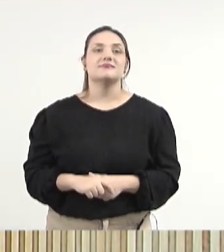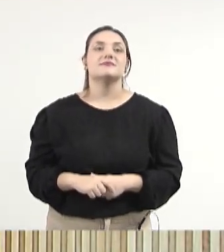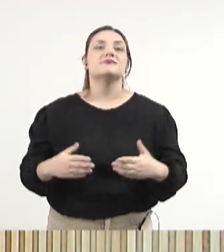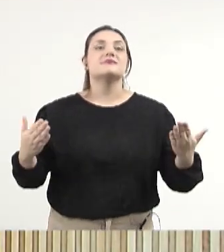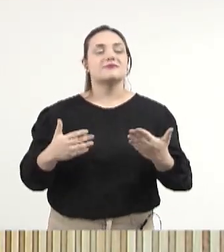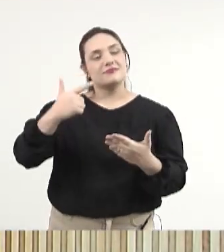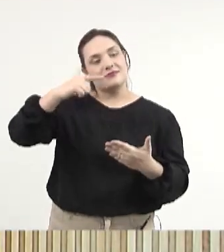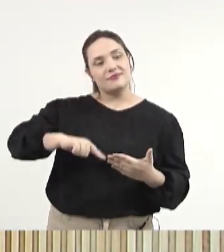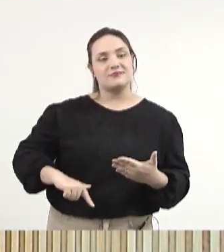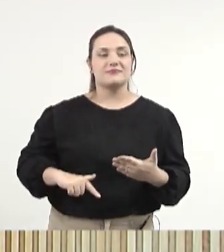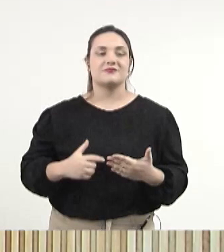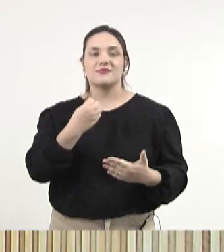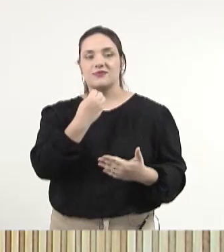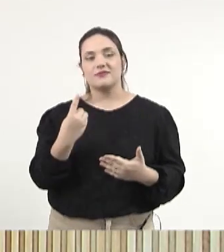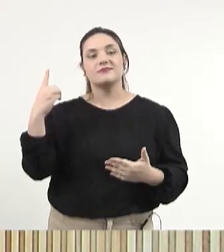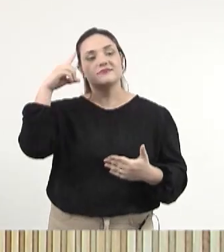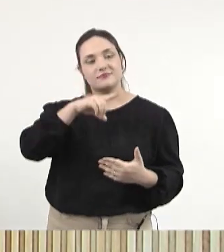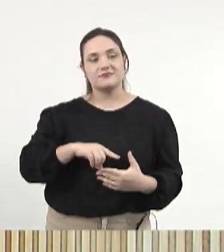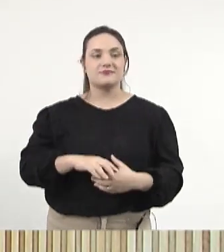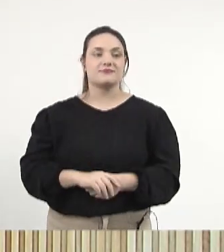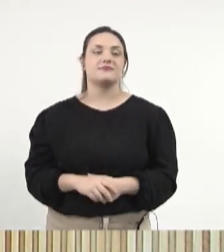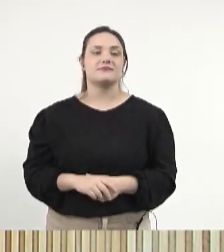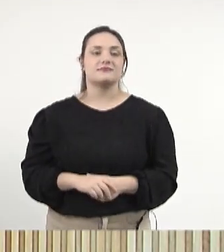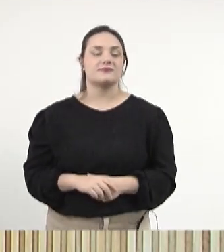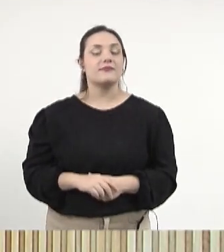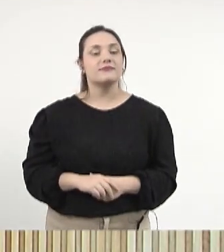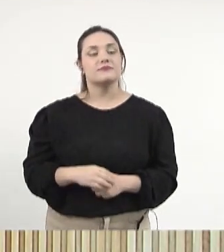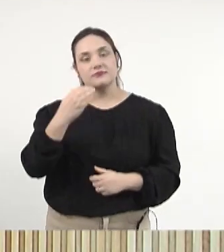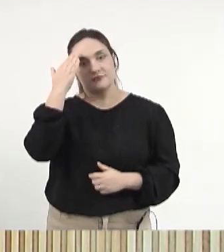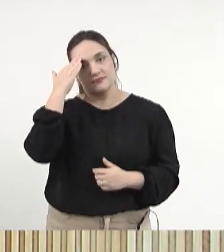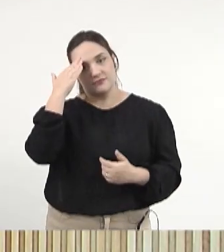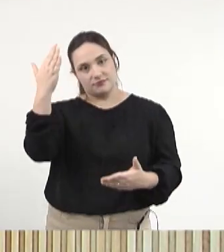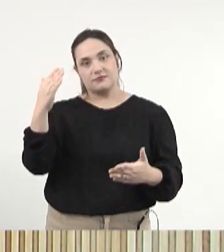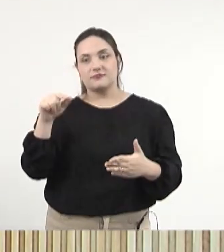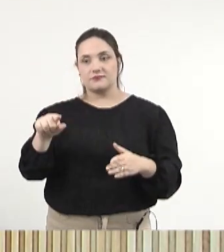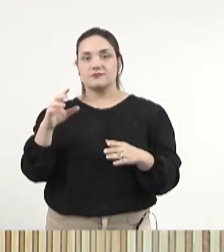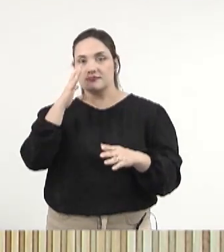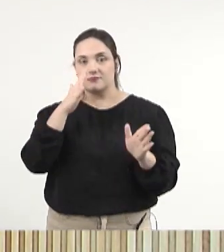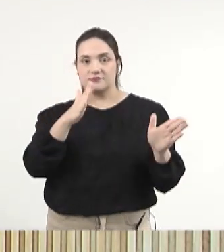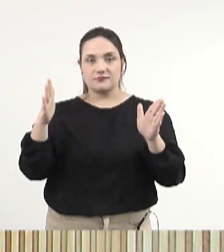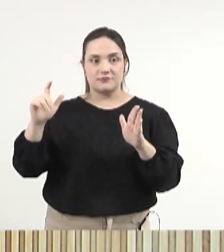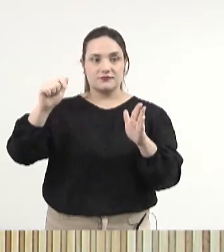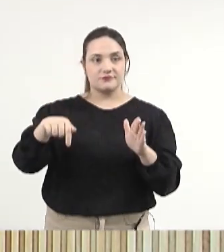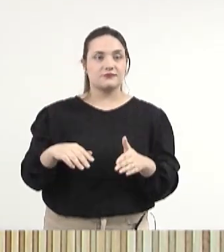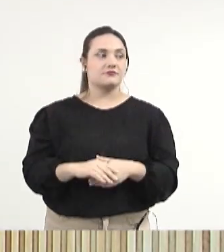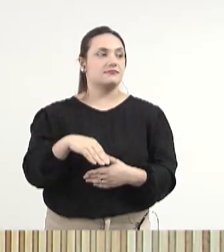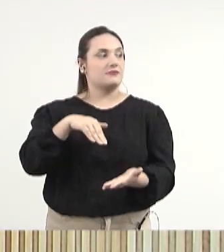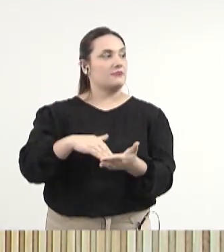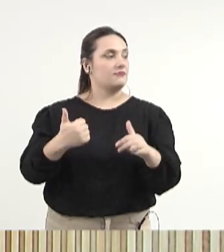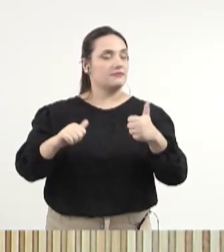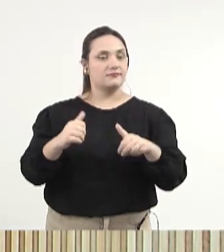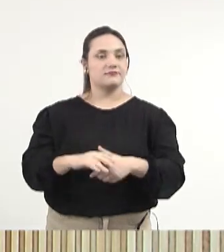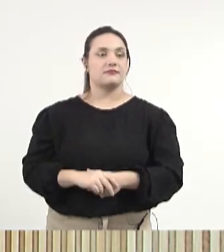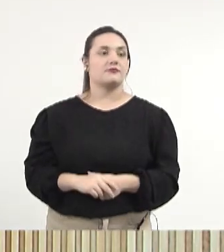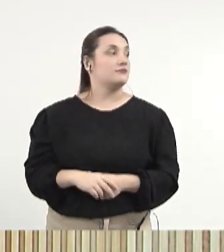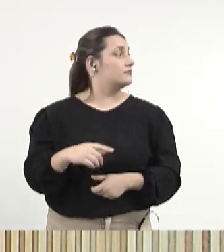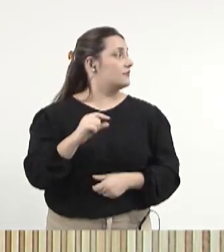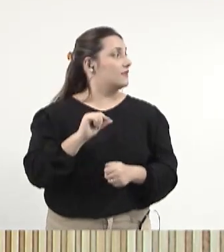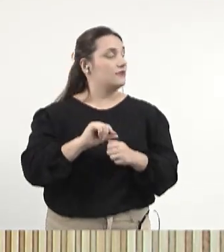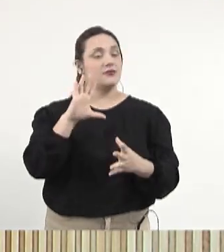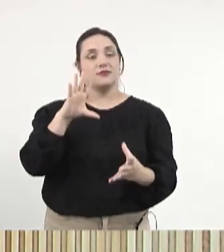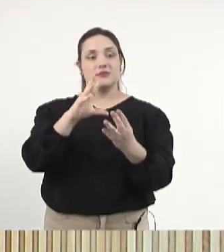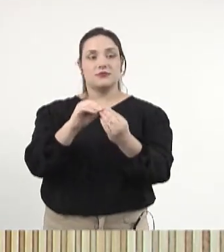Mais uma vez, muito bom dia para você e obrigado pela sua audiência aqui na TV Alemes. Agora com redação final, um resumo